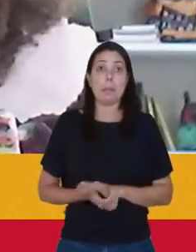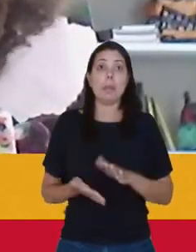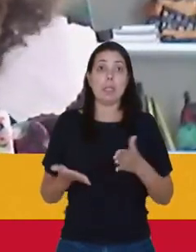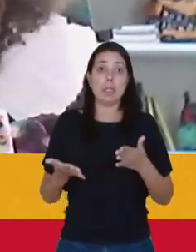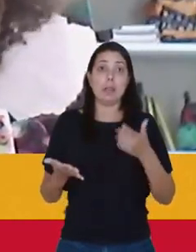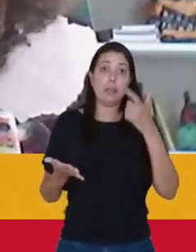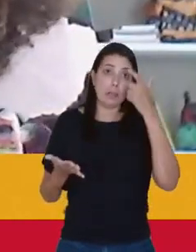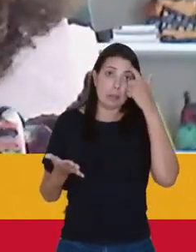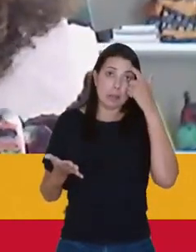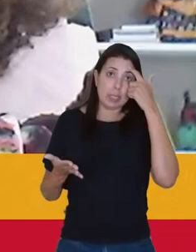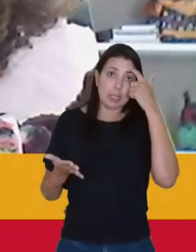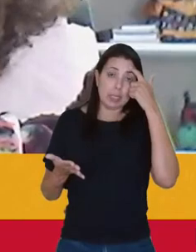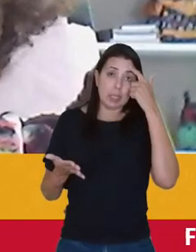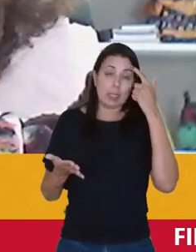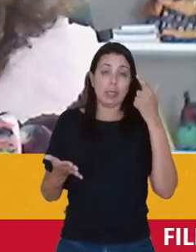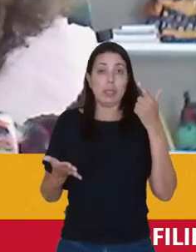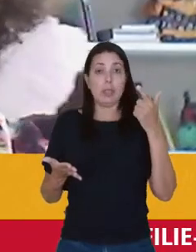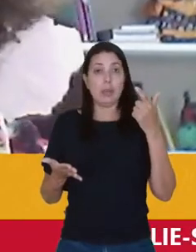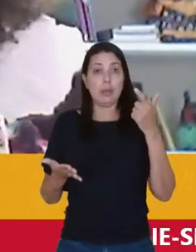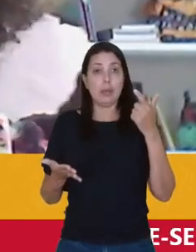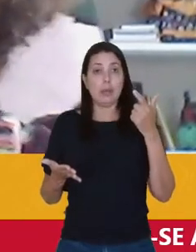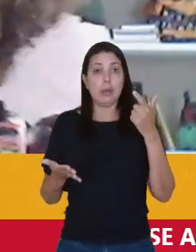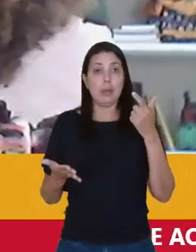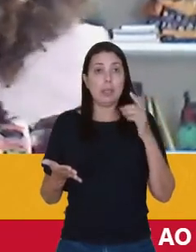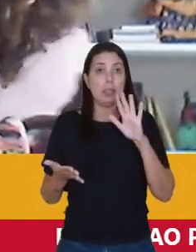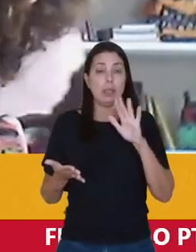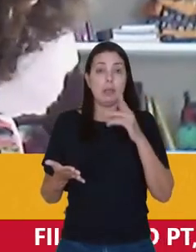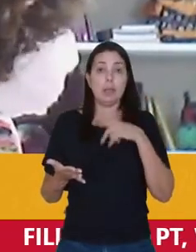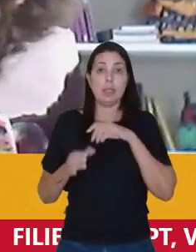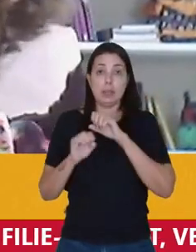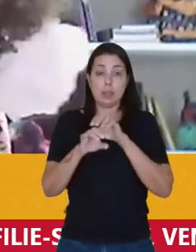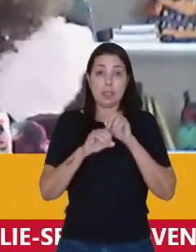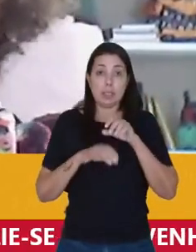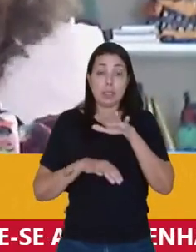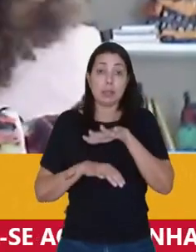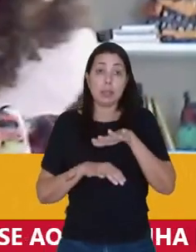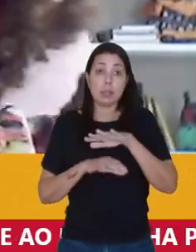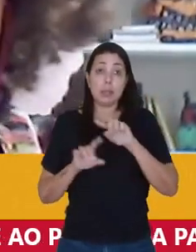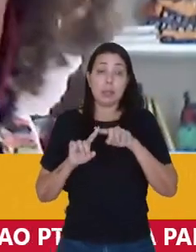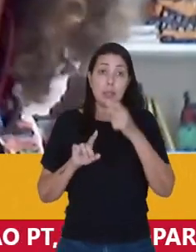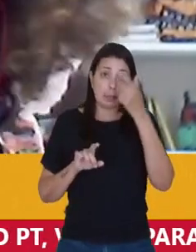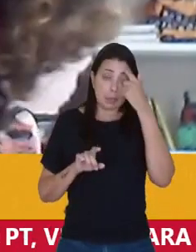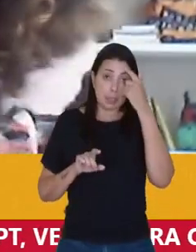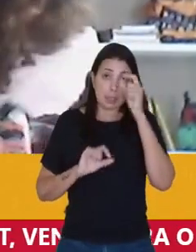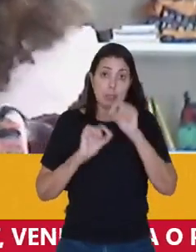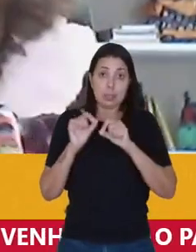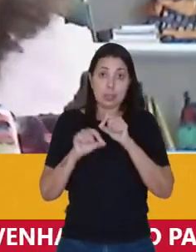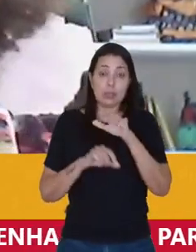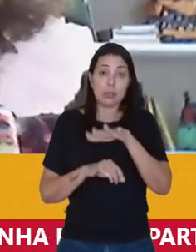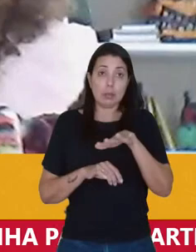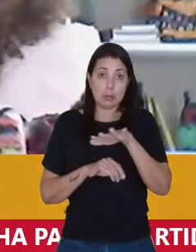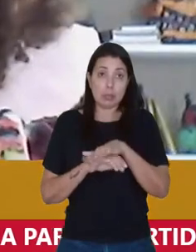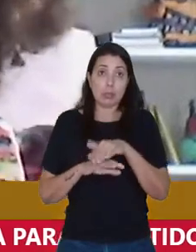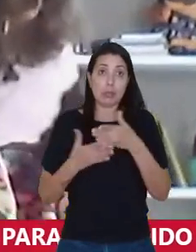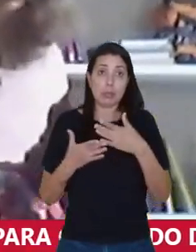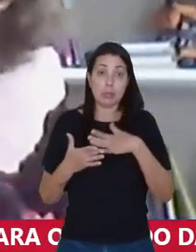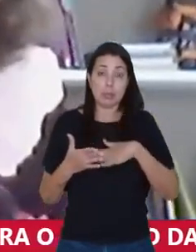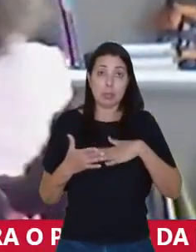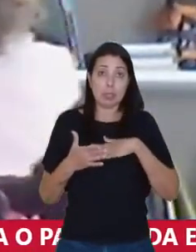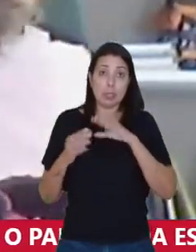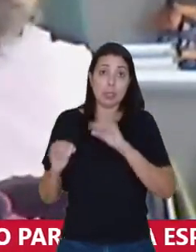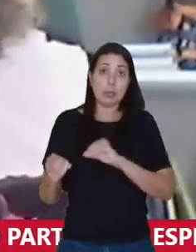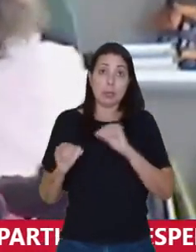vou pensar, Nilma, não mais na educação ambiental, mas vou pensar na educação no ambiente. Eu queria